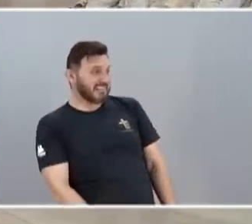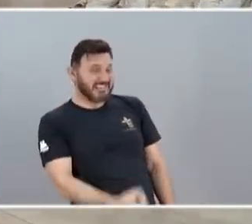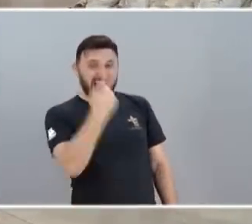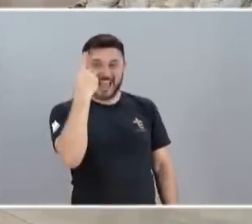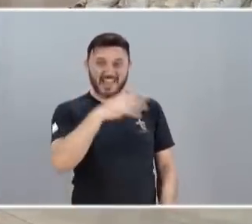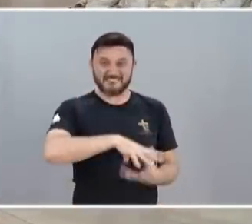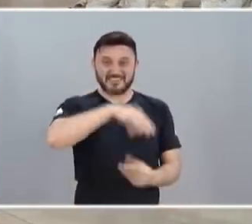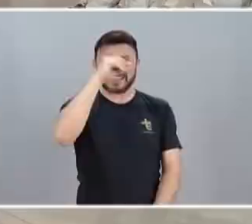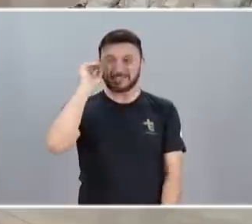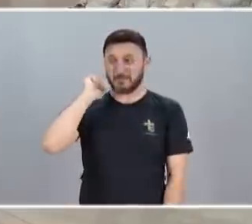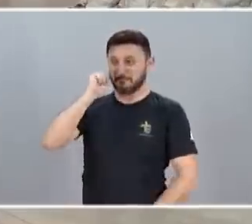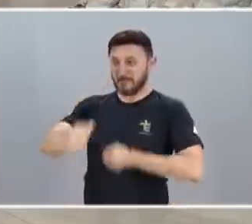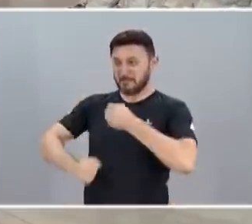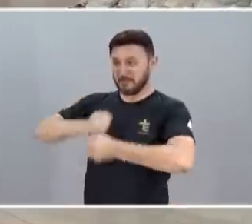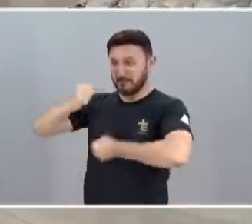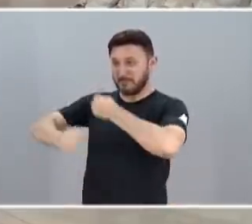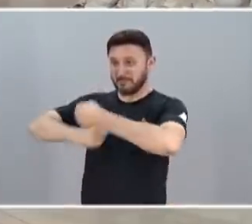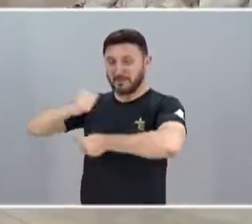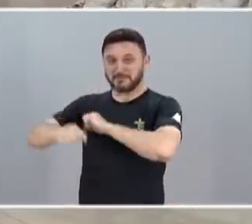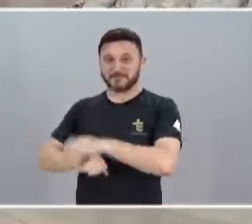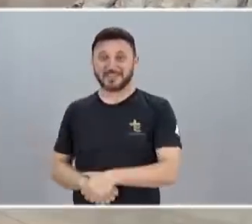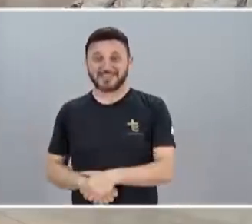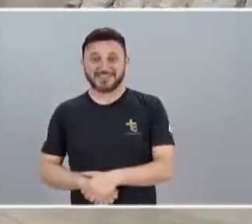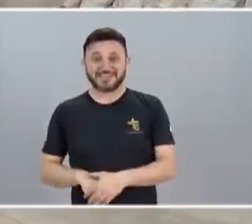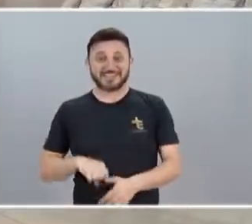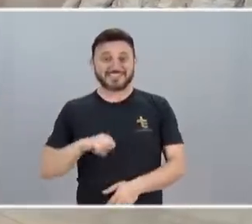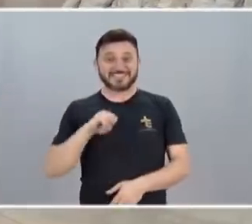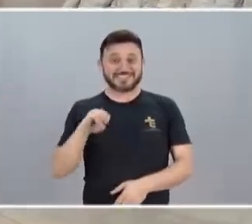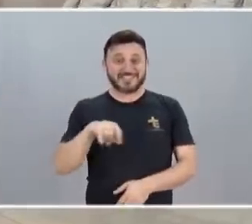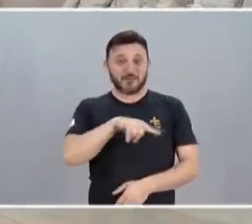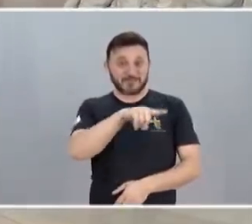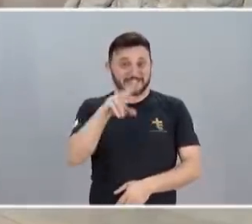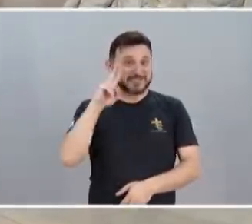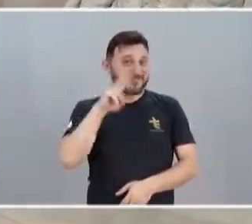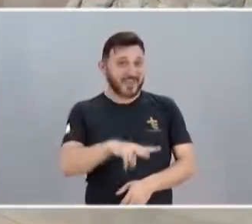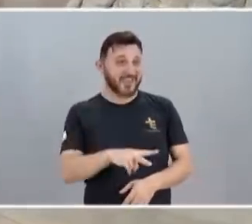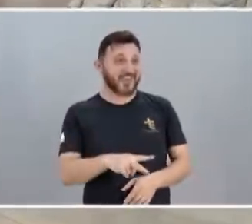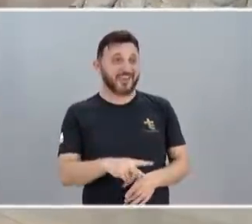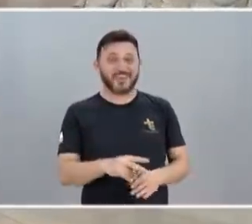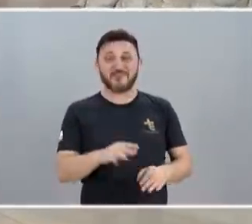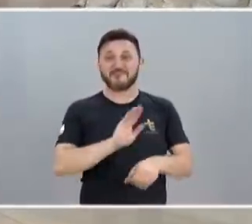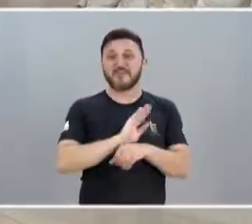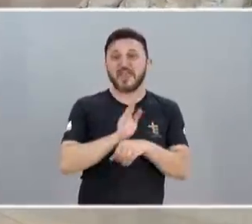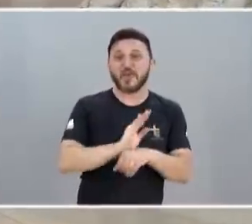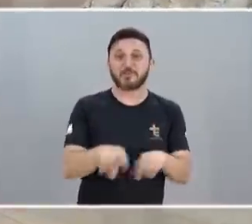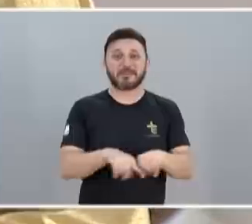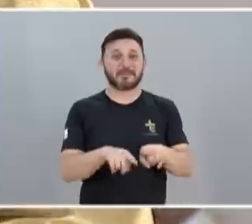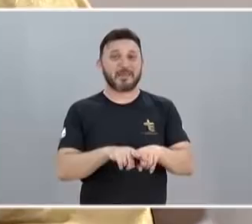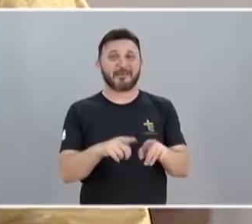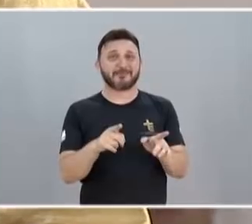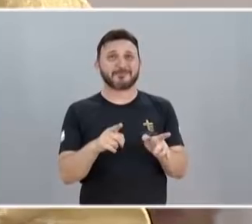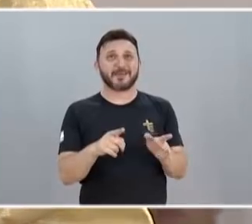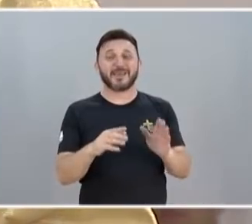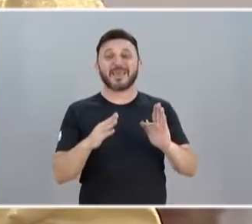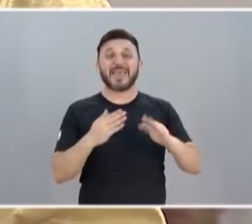Se entra na igreja de noite, fala, assista um filme, de, morre de medo. Agora você imagina, para entrar um